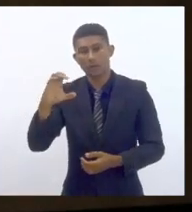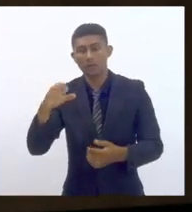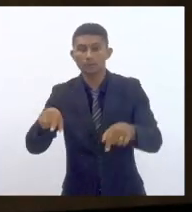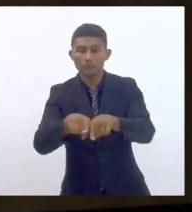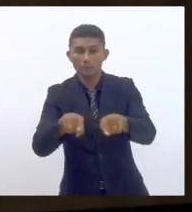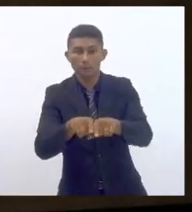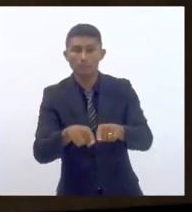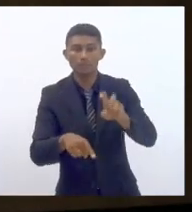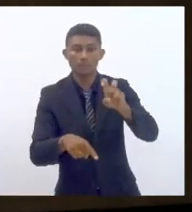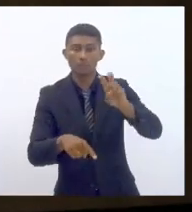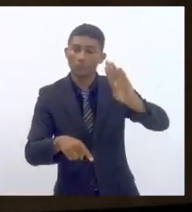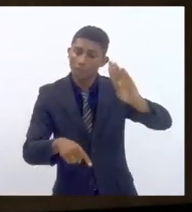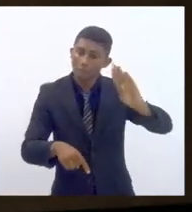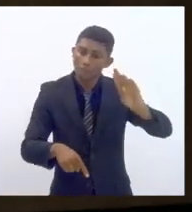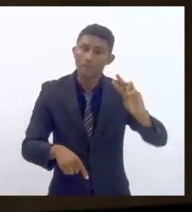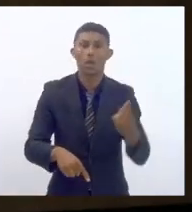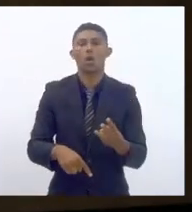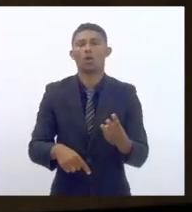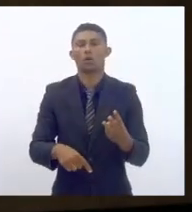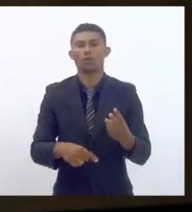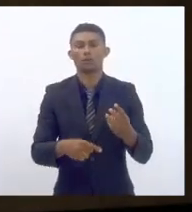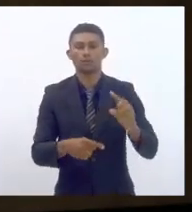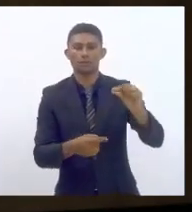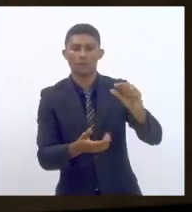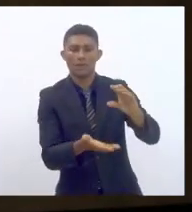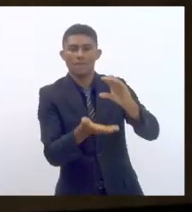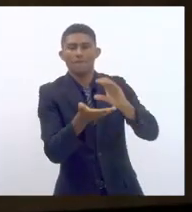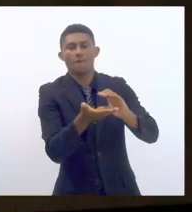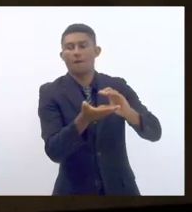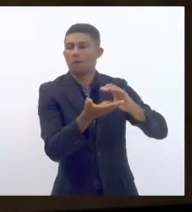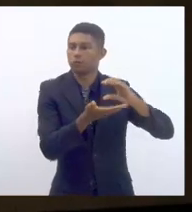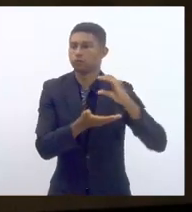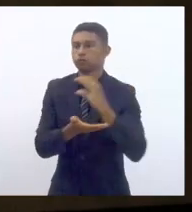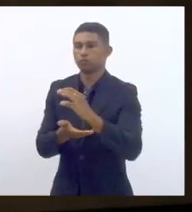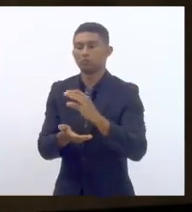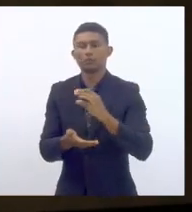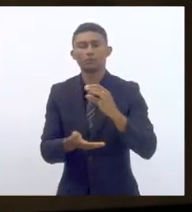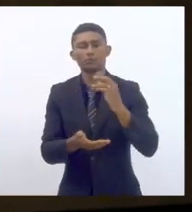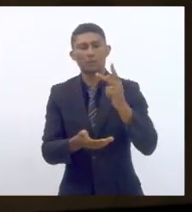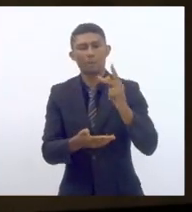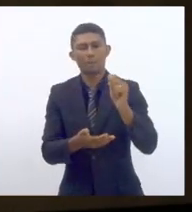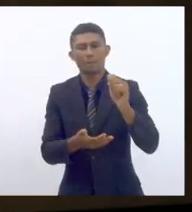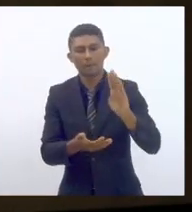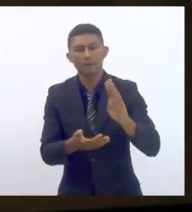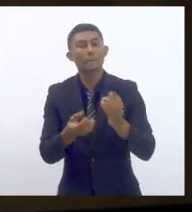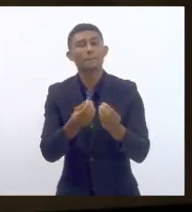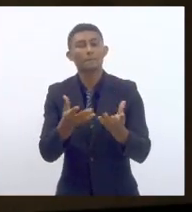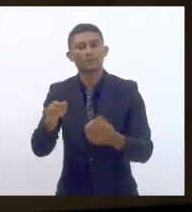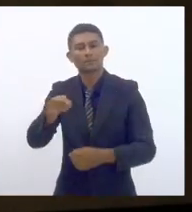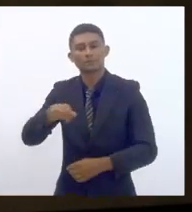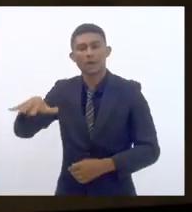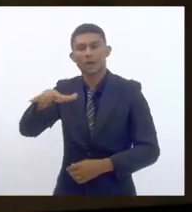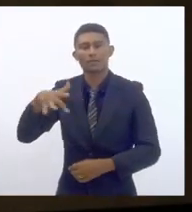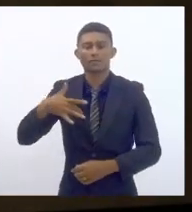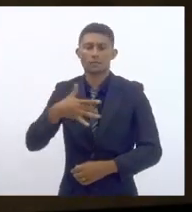verba PAP agora, para ajudar a saúde. nesse dia, desejo muitas bênçãos para os moradores